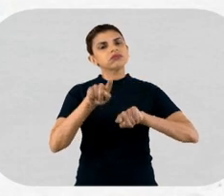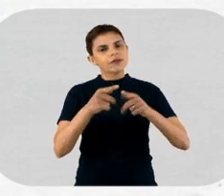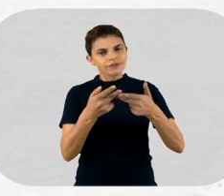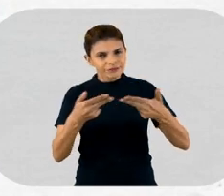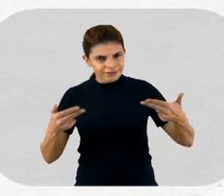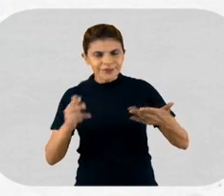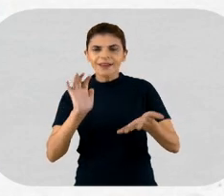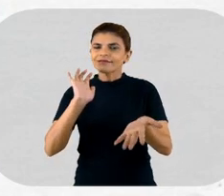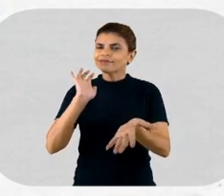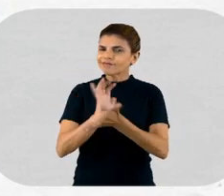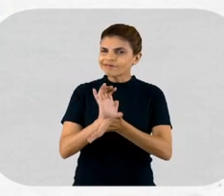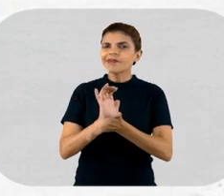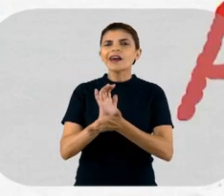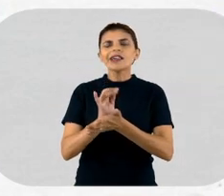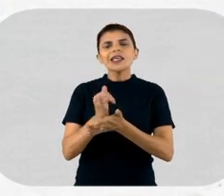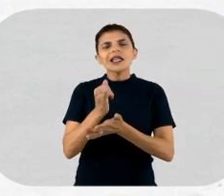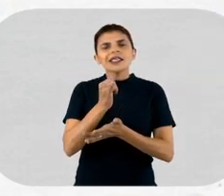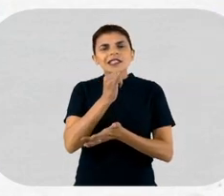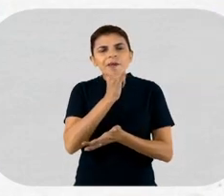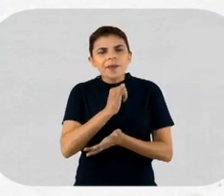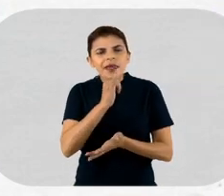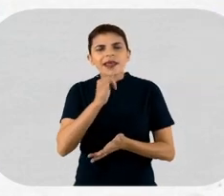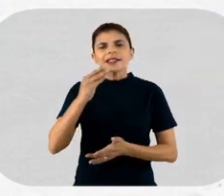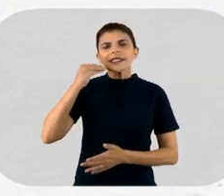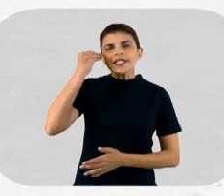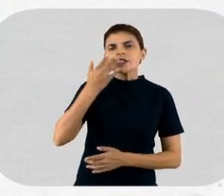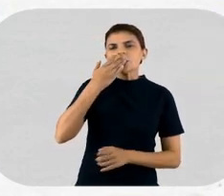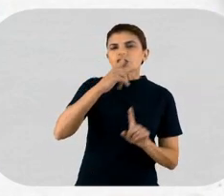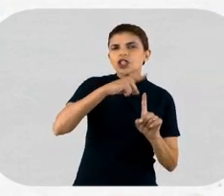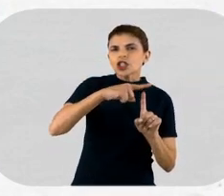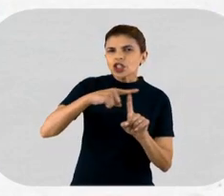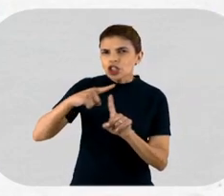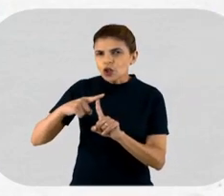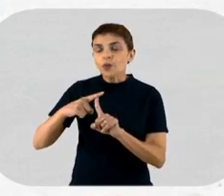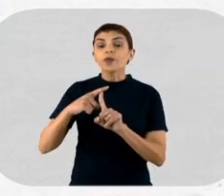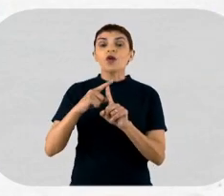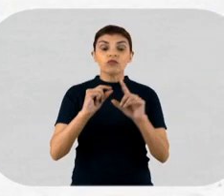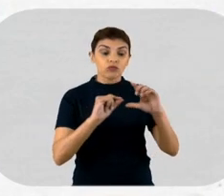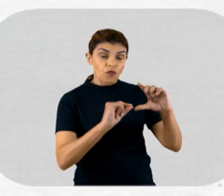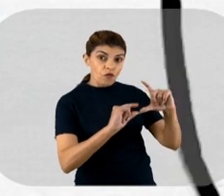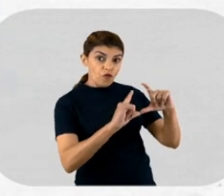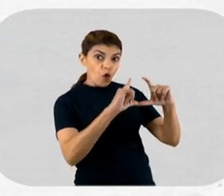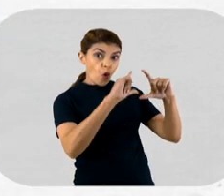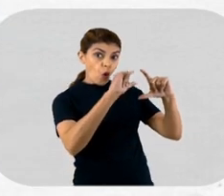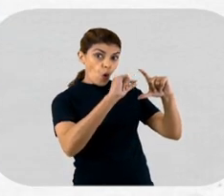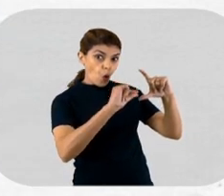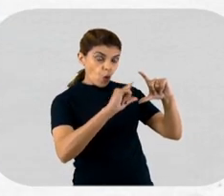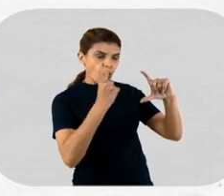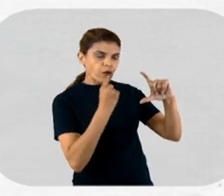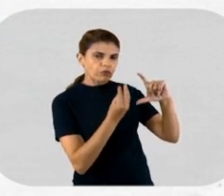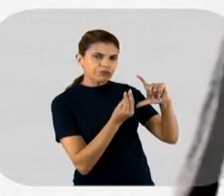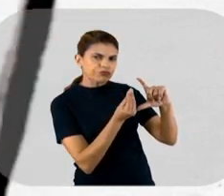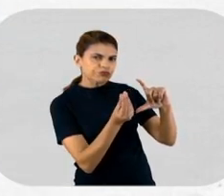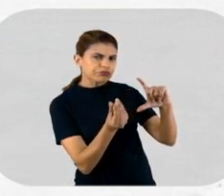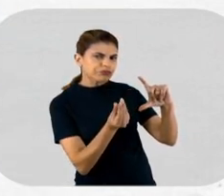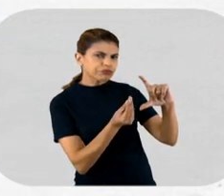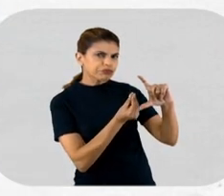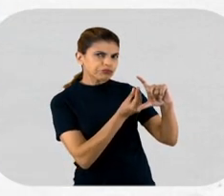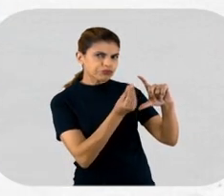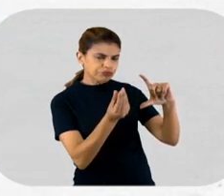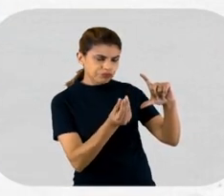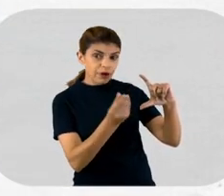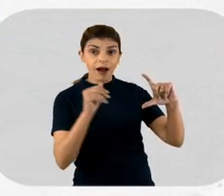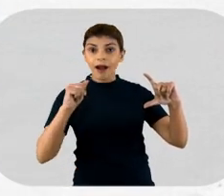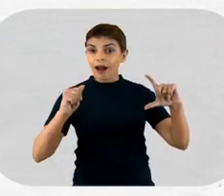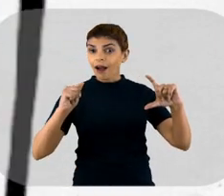desenvolvido variando-se as condições experimentais do teste, como tipo de meio e volume de meio, o aparato, como par e